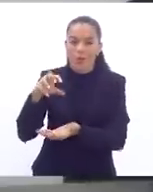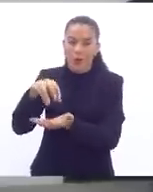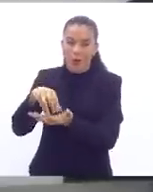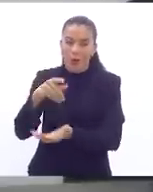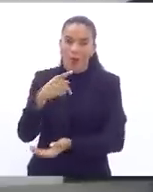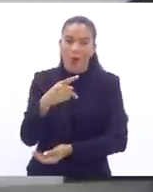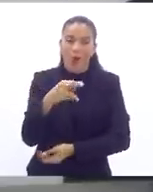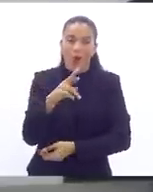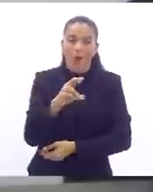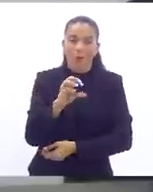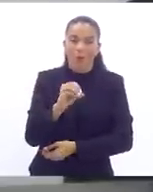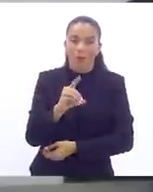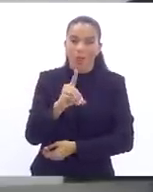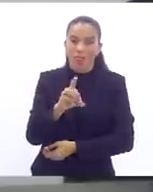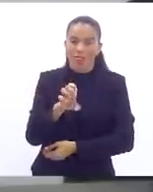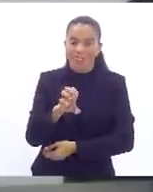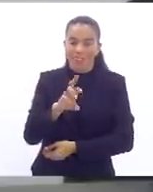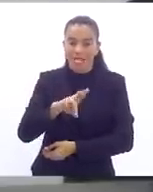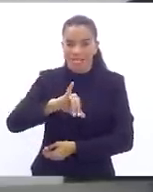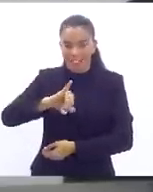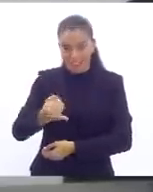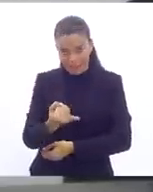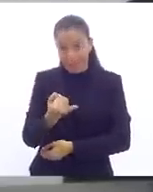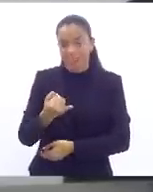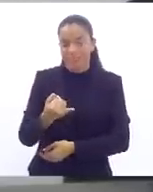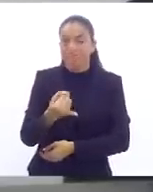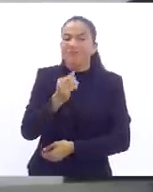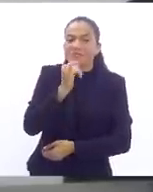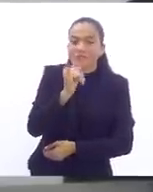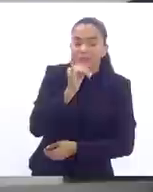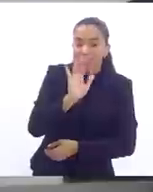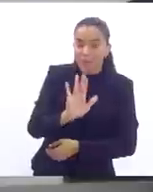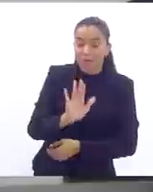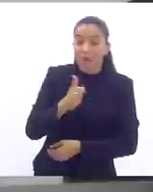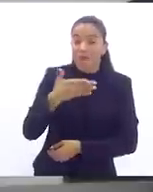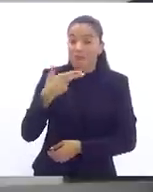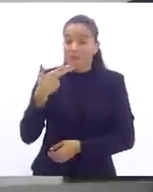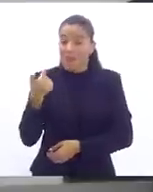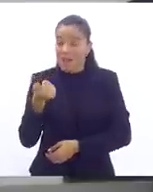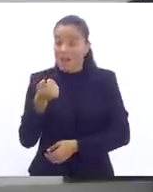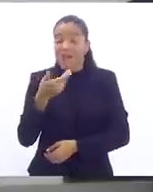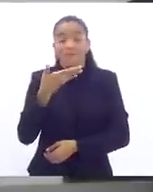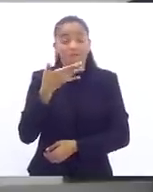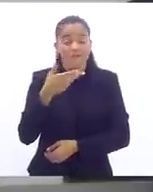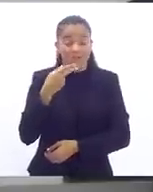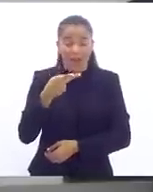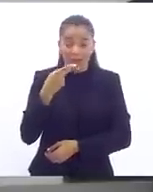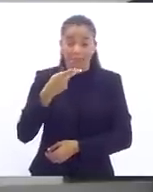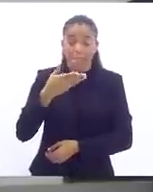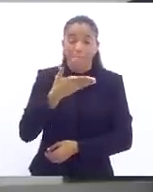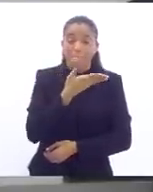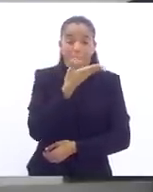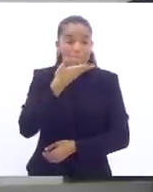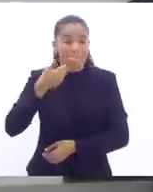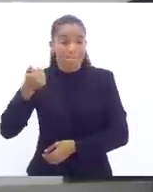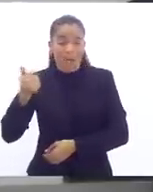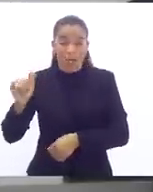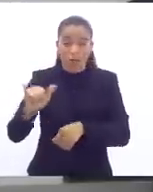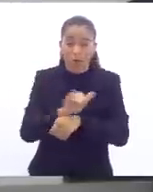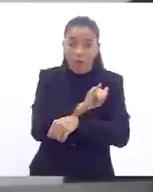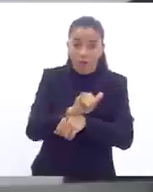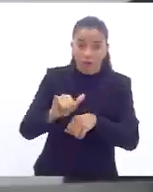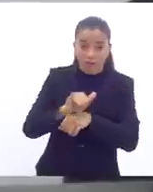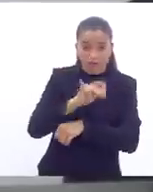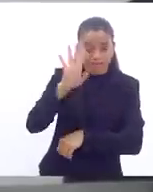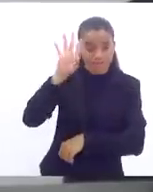protege por exemplo então é quando eu falei que é melhor a forma seria o rio previdência ser um sistema